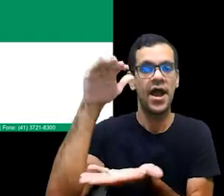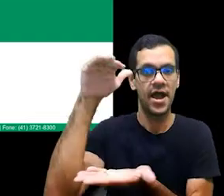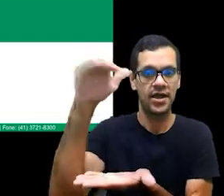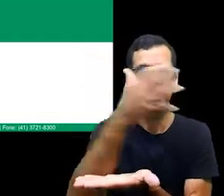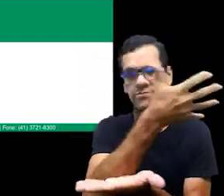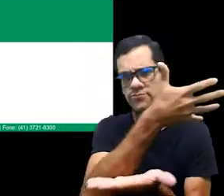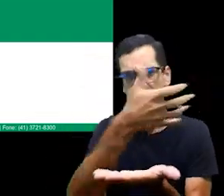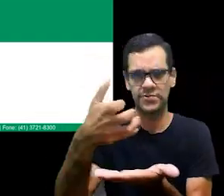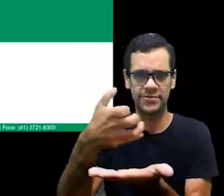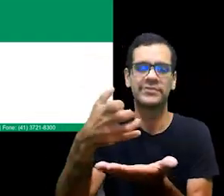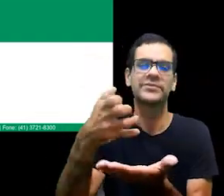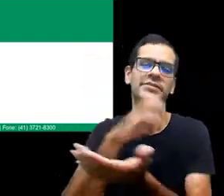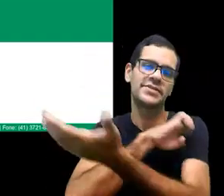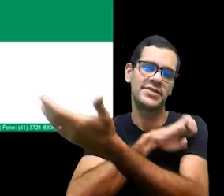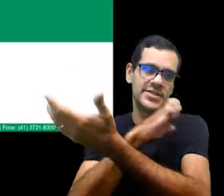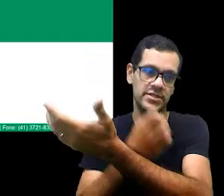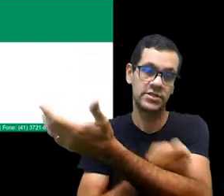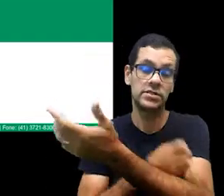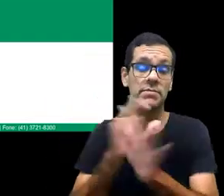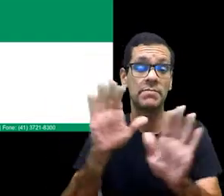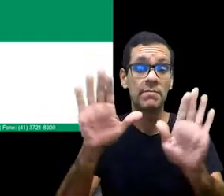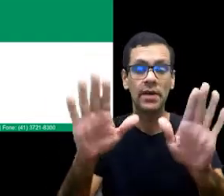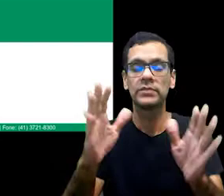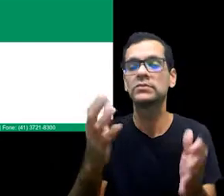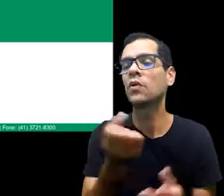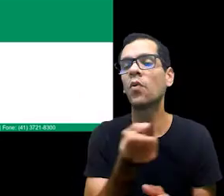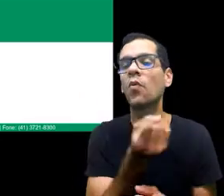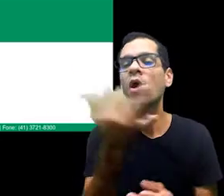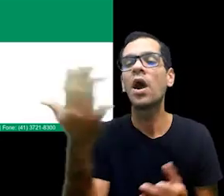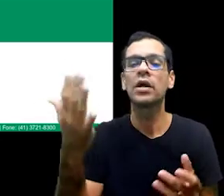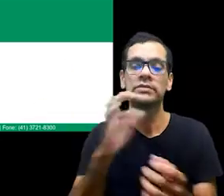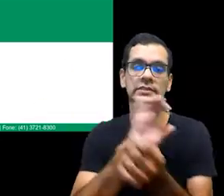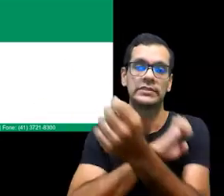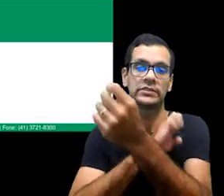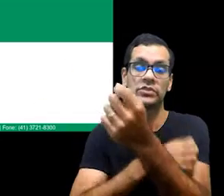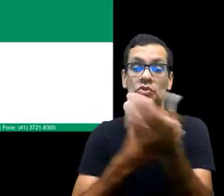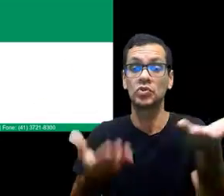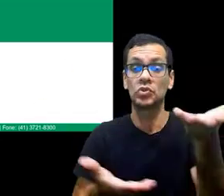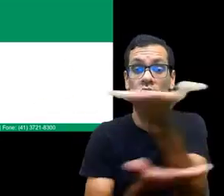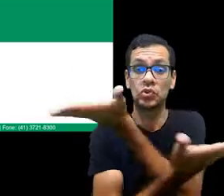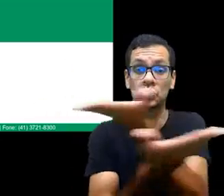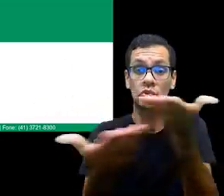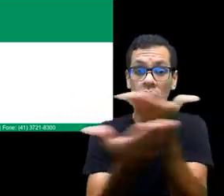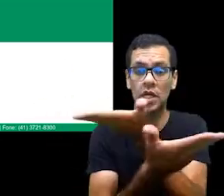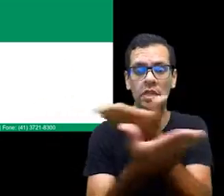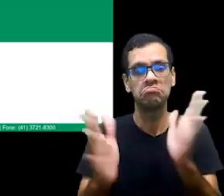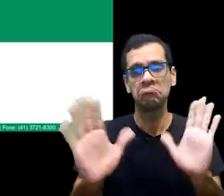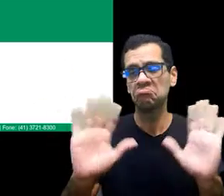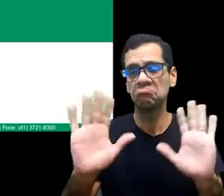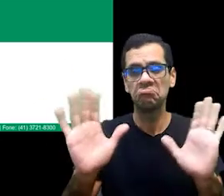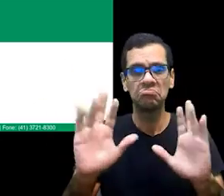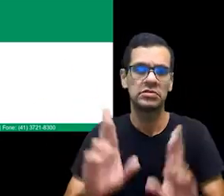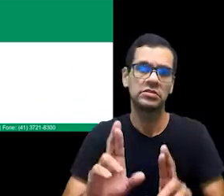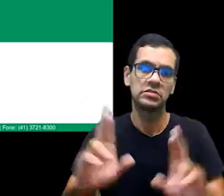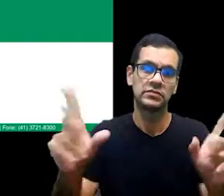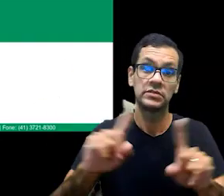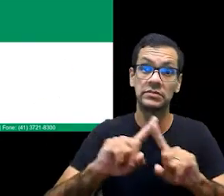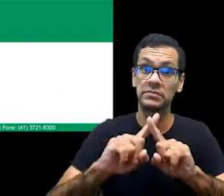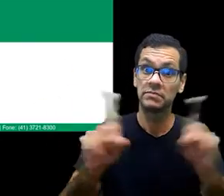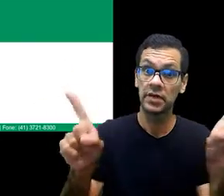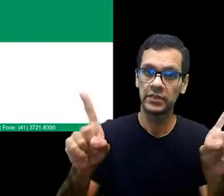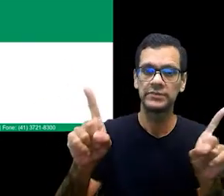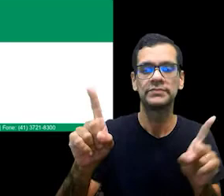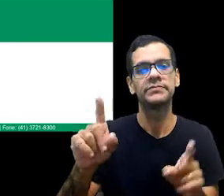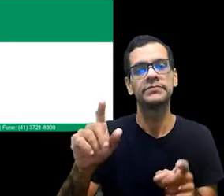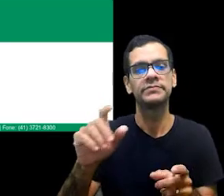receber energia. Ocorre que a quantidade de energia trocada para o ambiente da cozinha é insignificante, mas para a